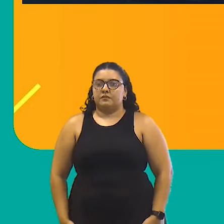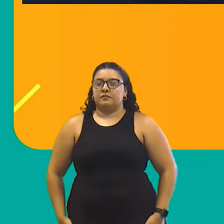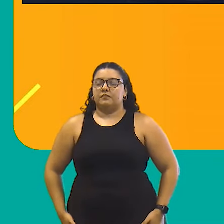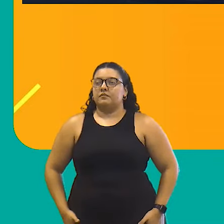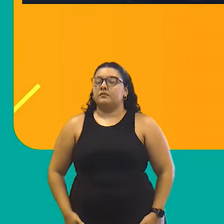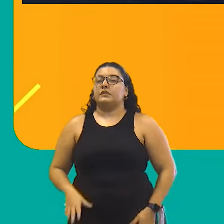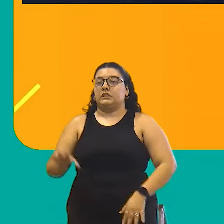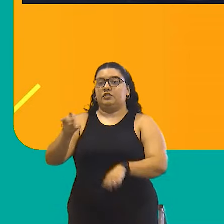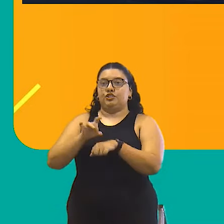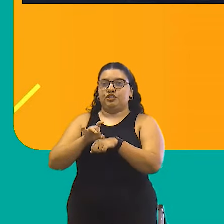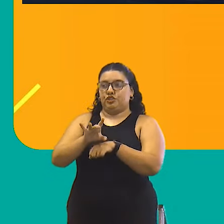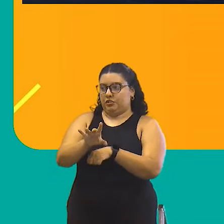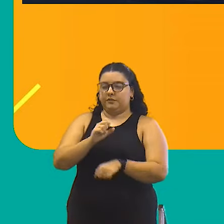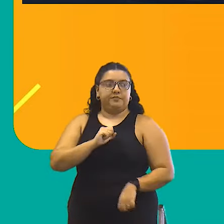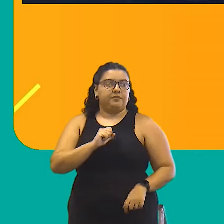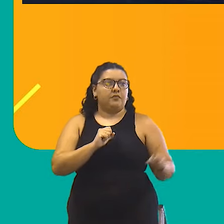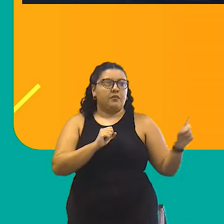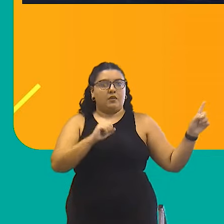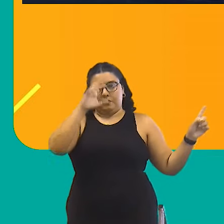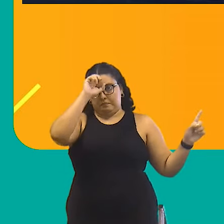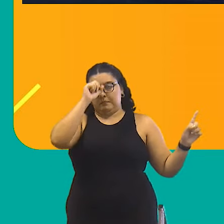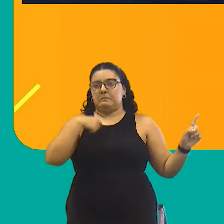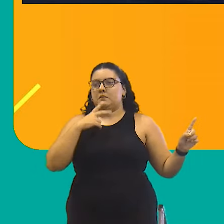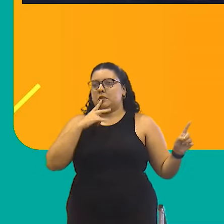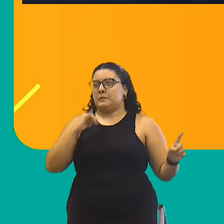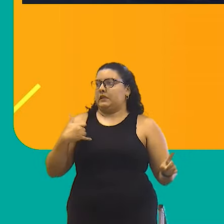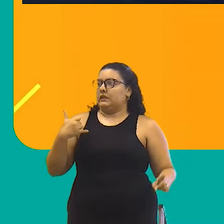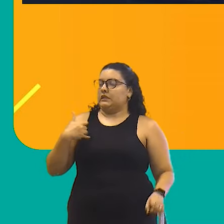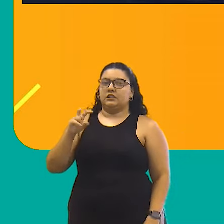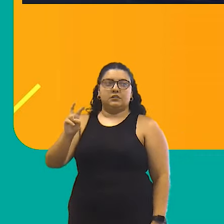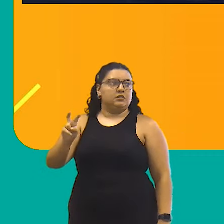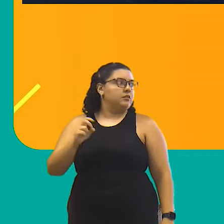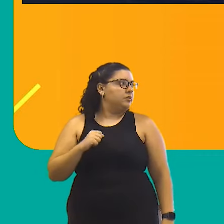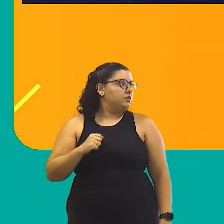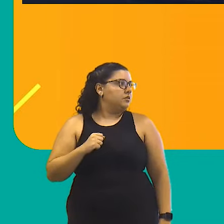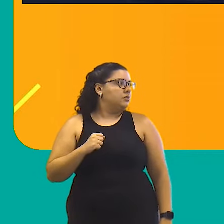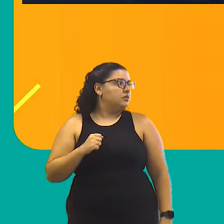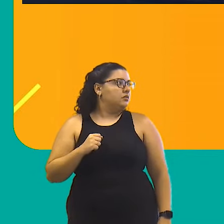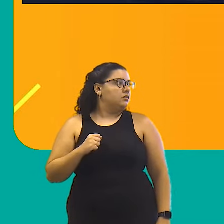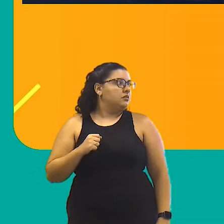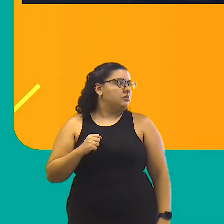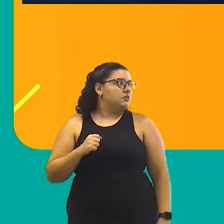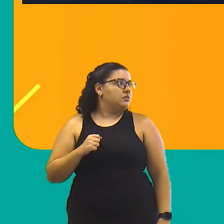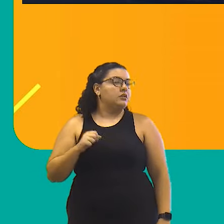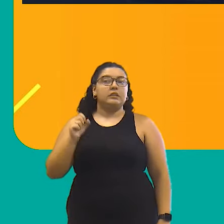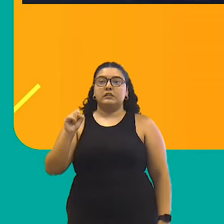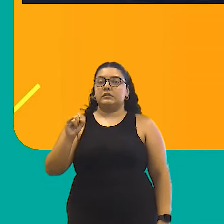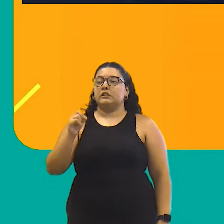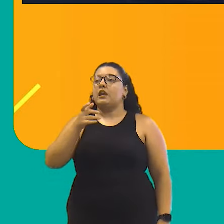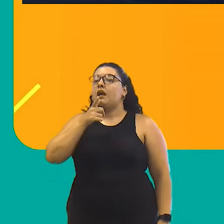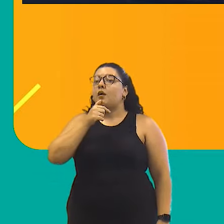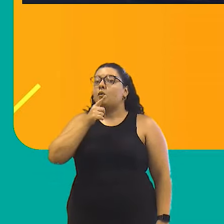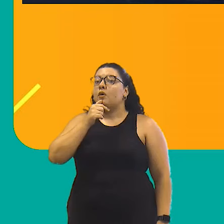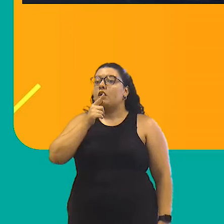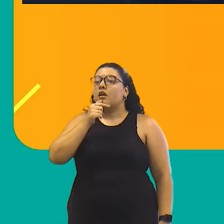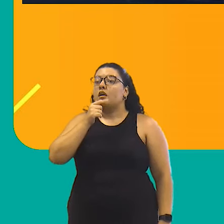Uma dica. Isso daqui eu aprendi com meu pai quando eu tinha 5 anos de idade. Quando você for beber água,